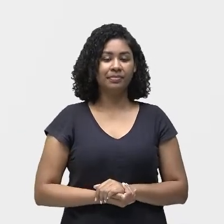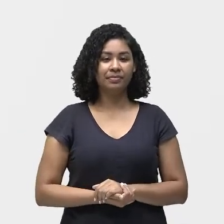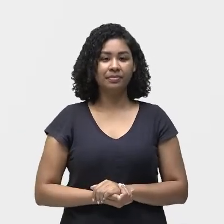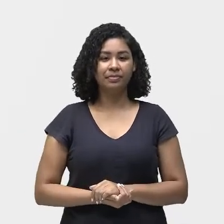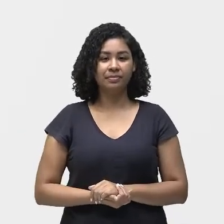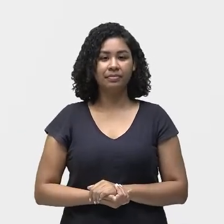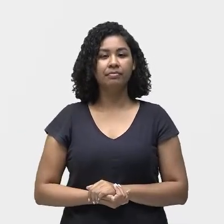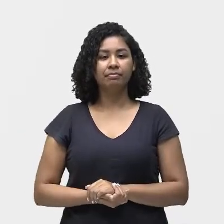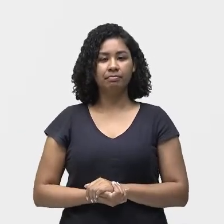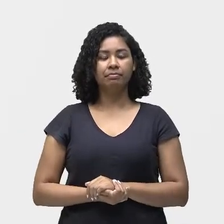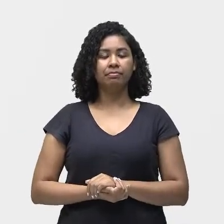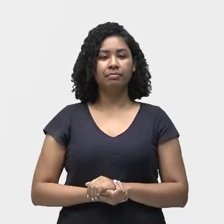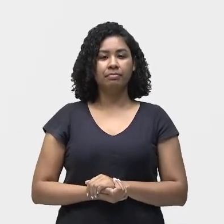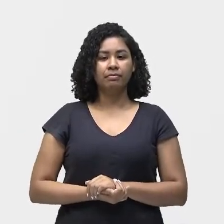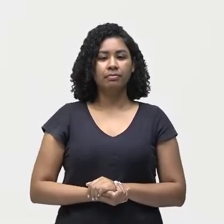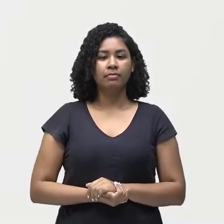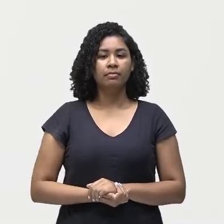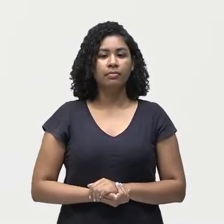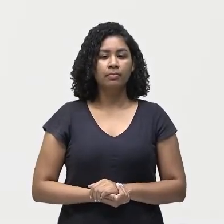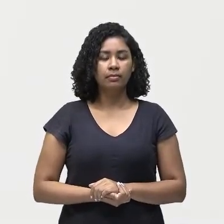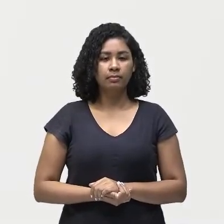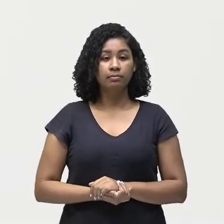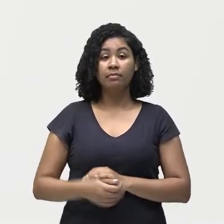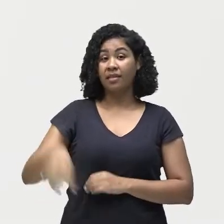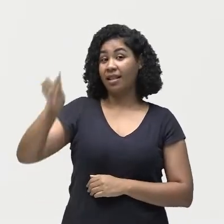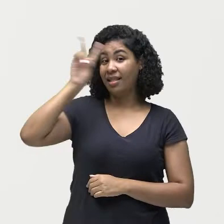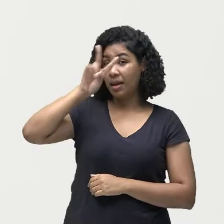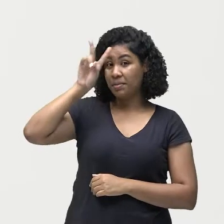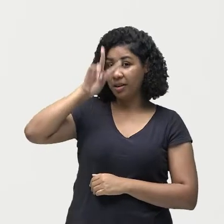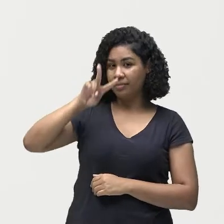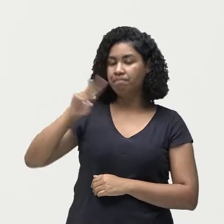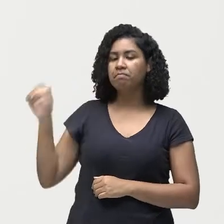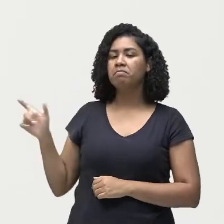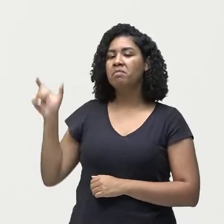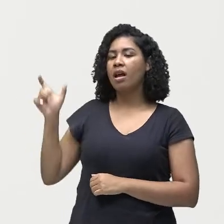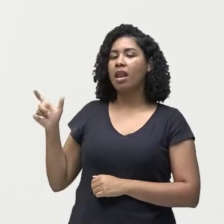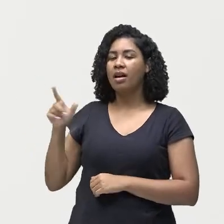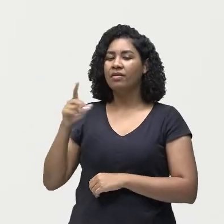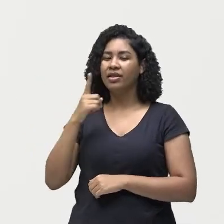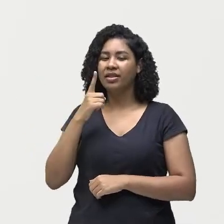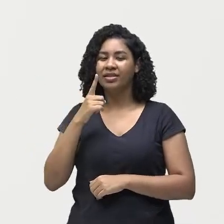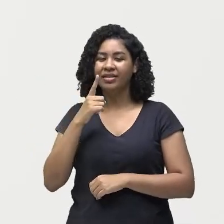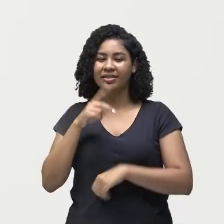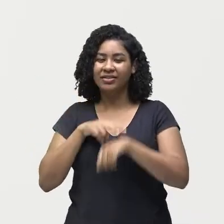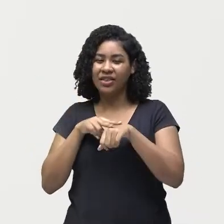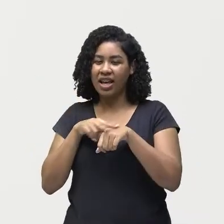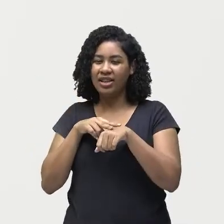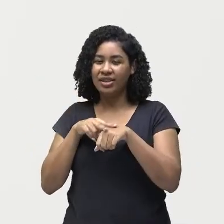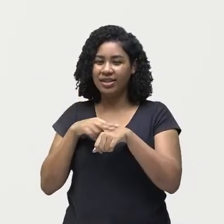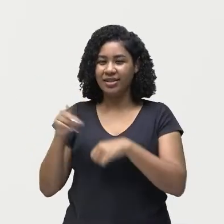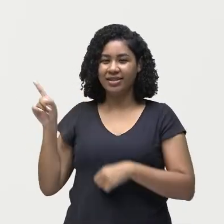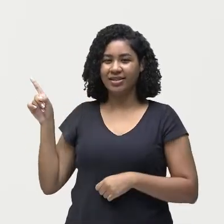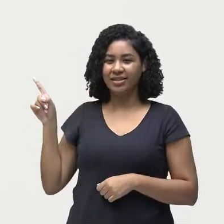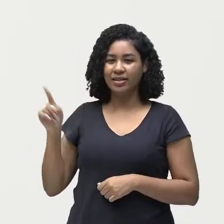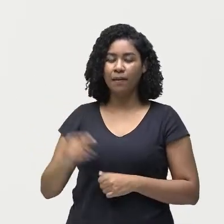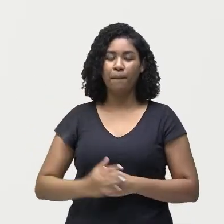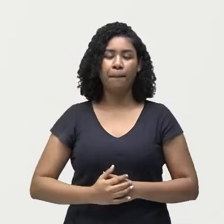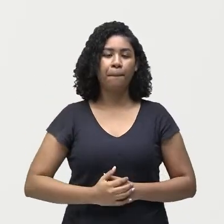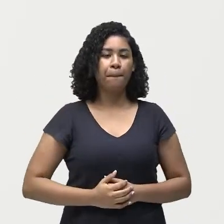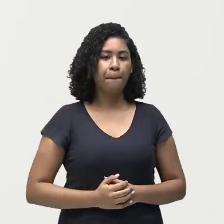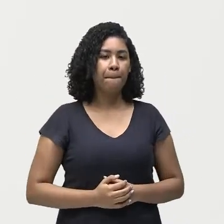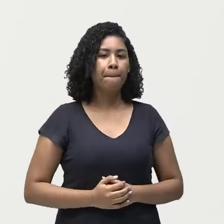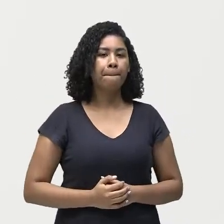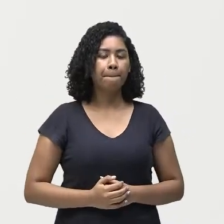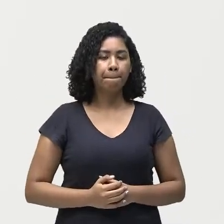as vantagens, né? Lembrando que extensive reading é isso que a gente tem falado, que são leituras